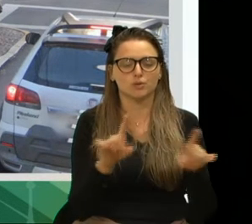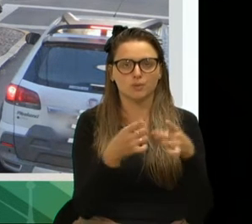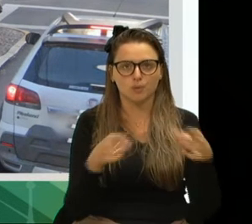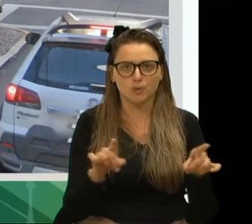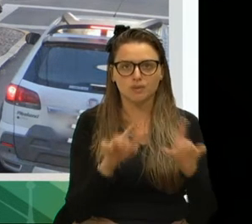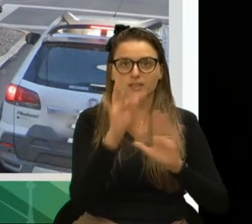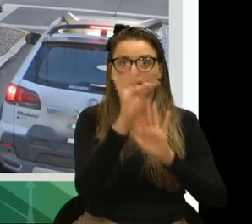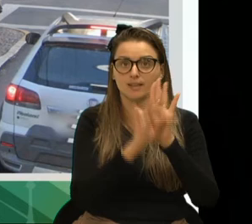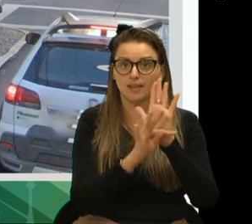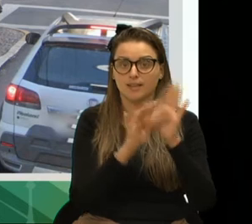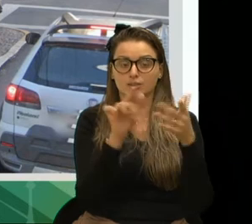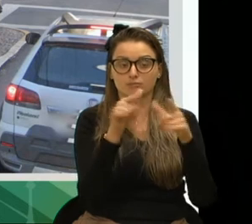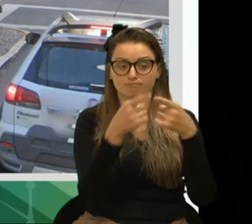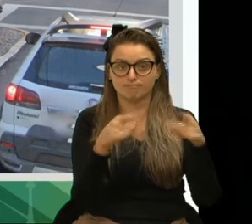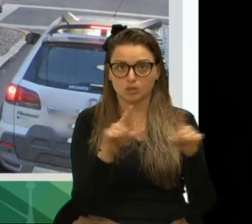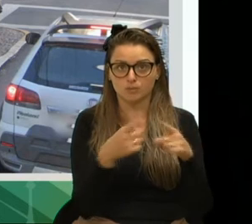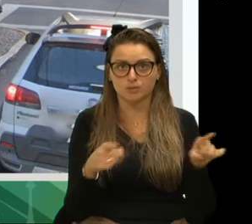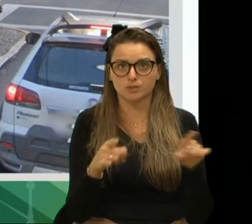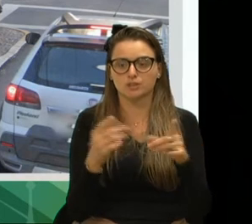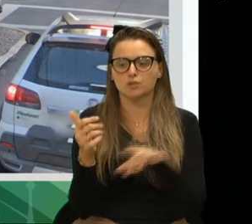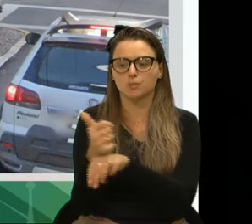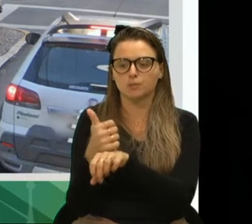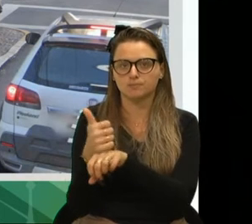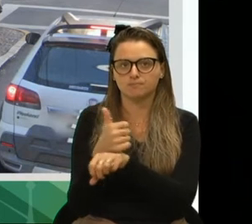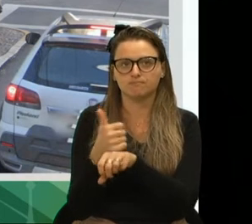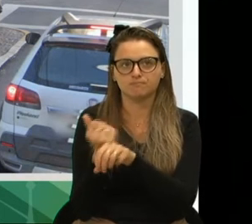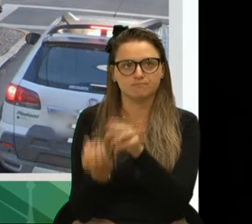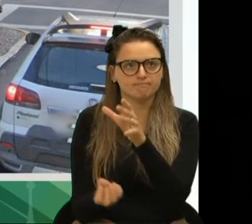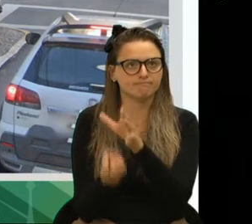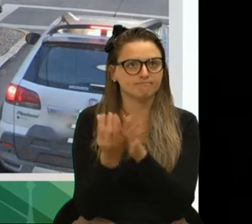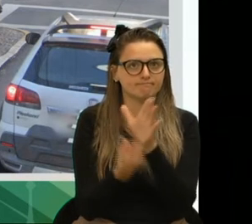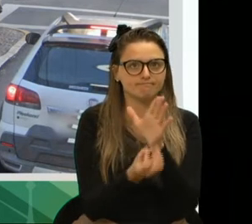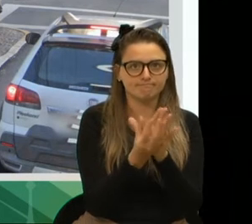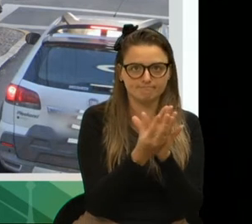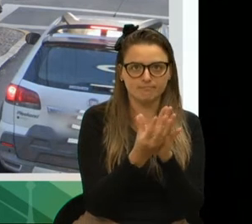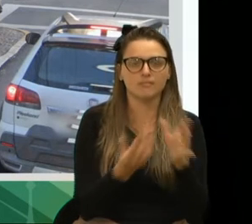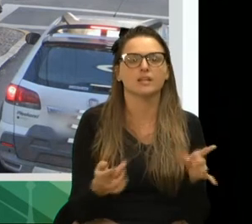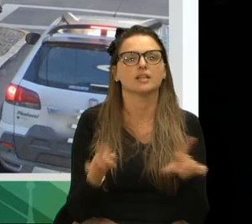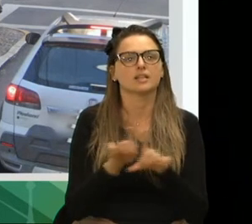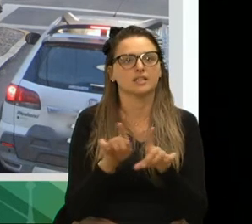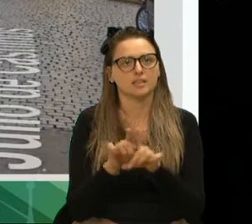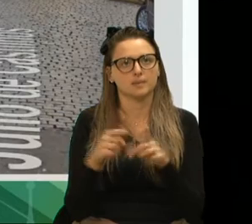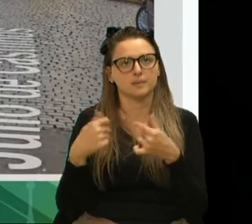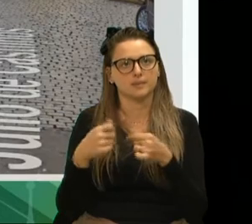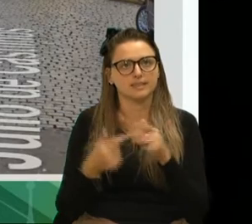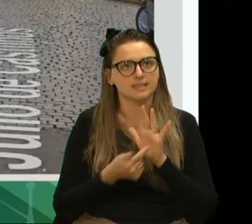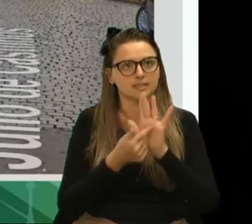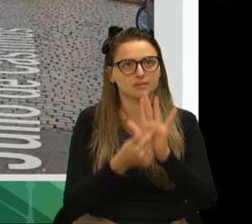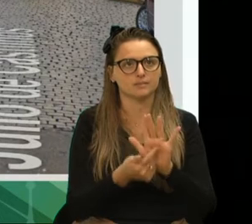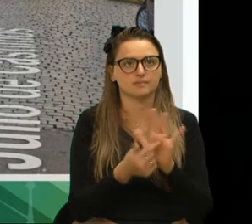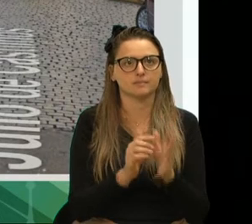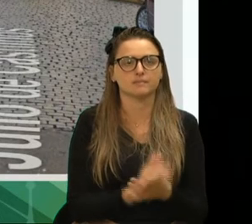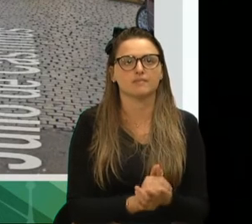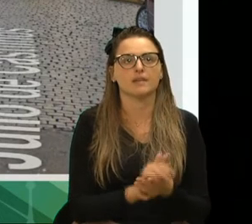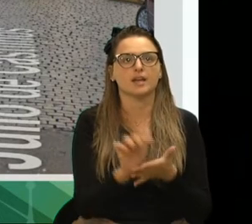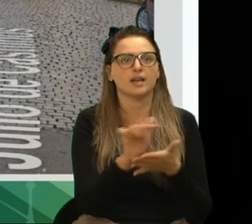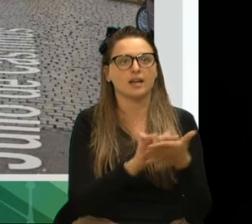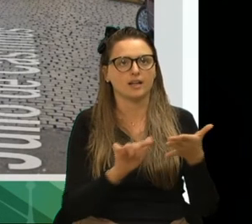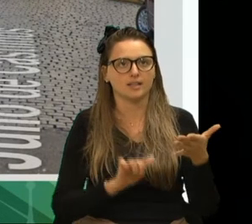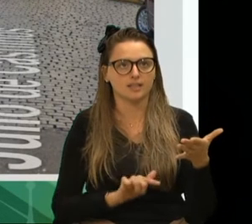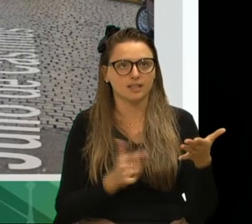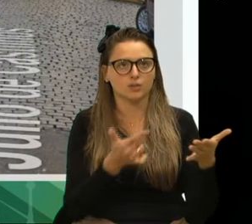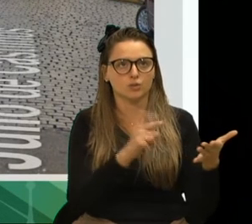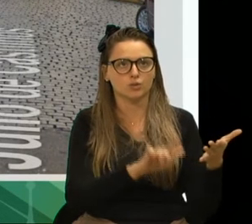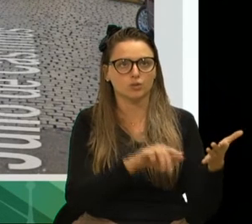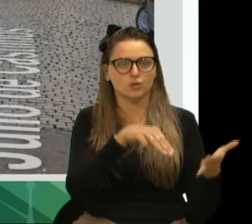de bandas, de cantores, de compositores que precisam também ser mostrados. A literatura,